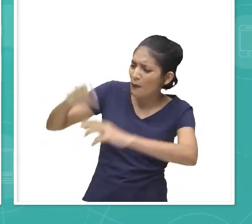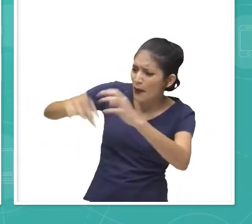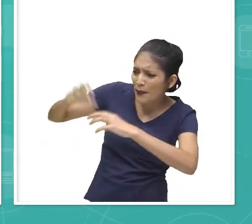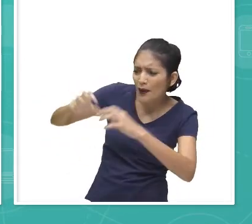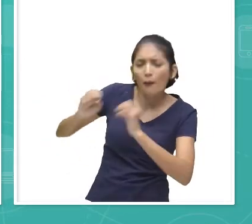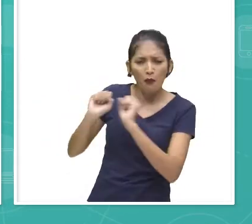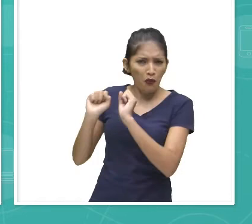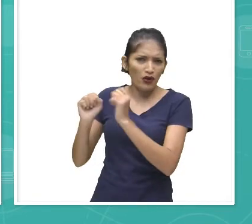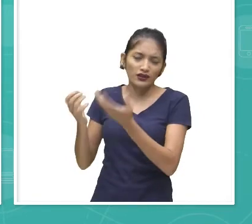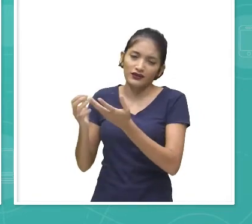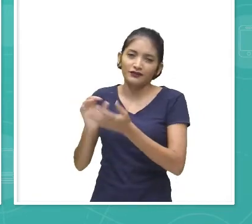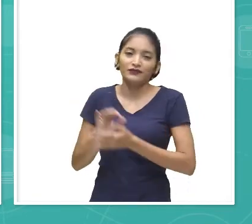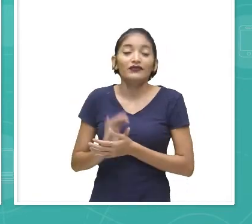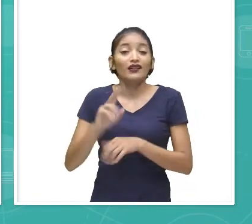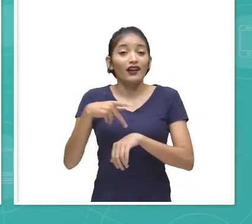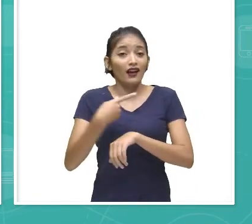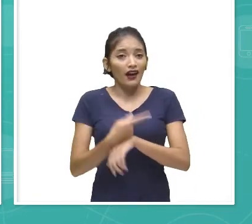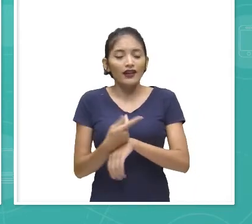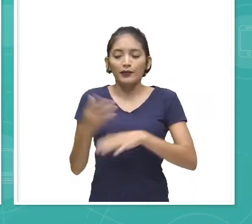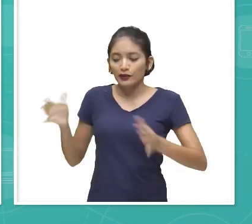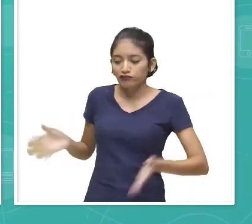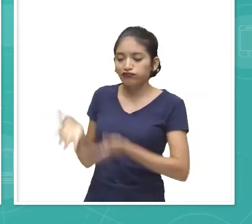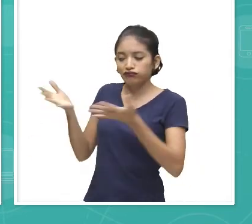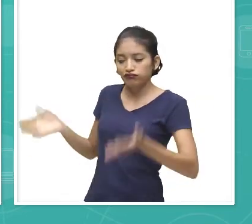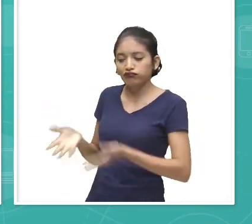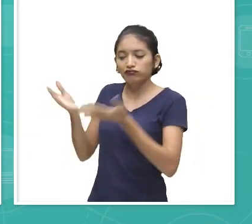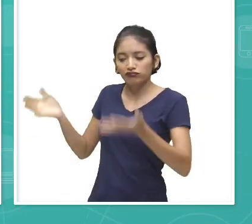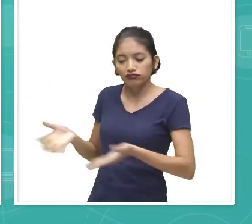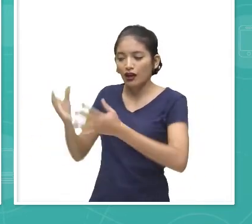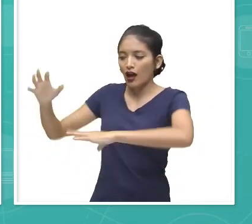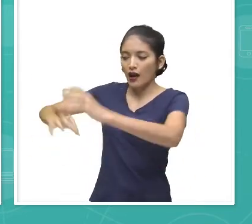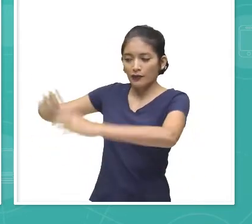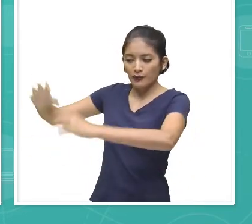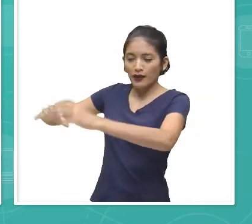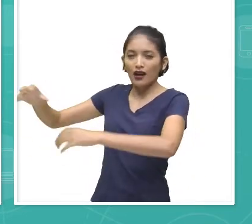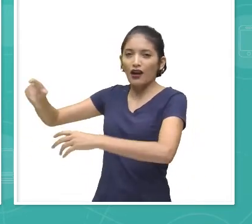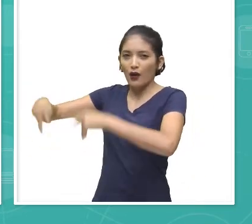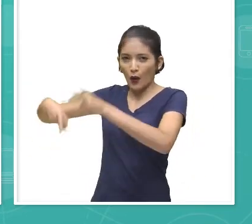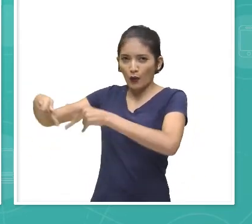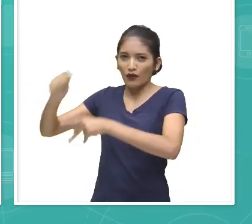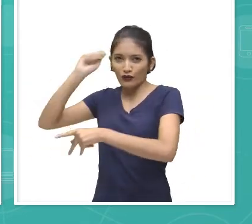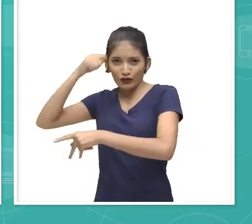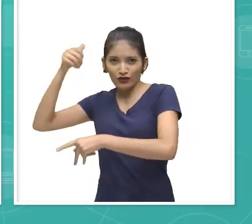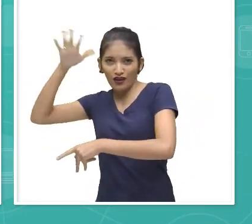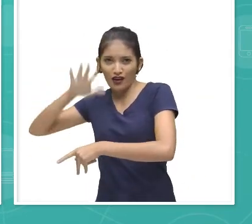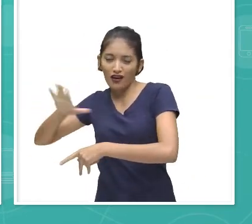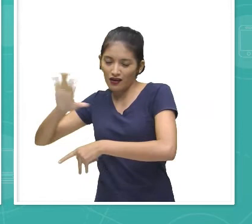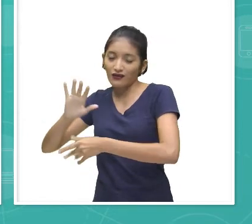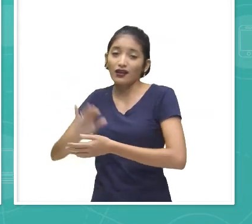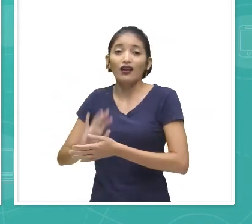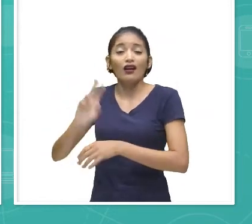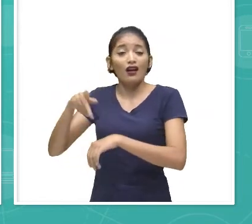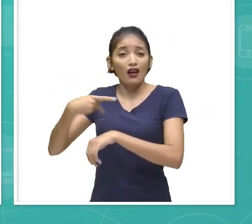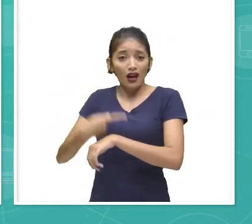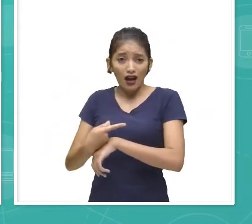briga. E aí eles foram estimulando os conflitos entre os povos africanos para que houvesse um número